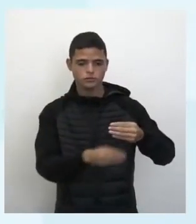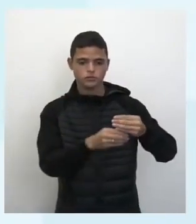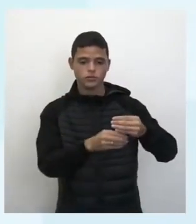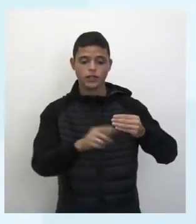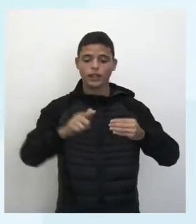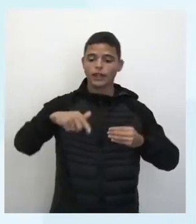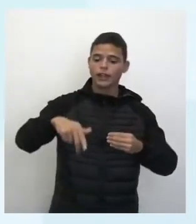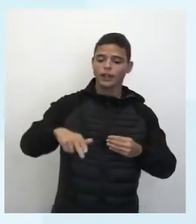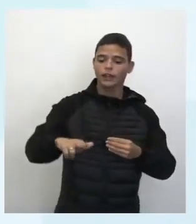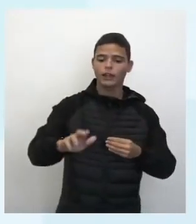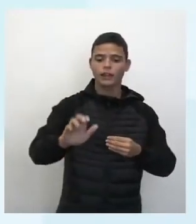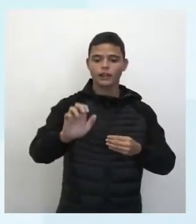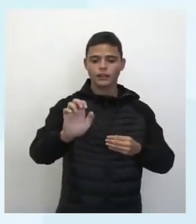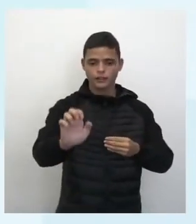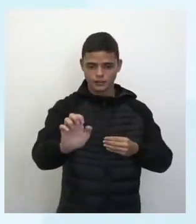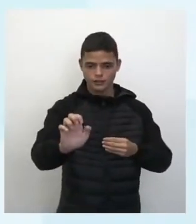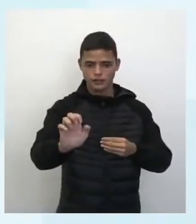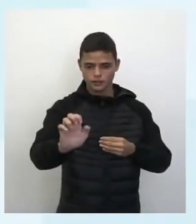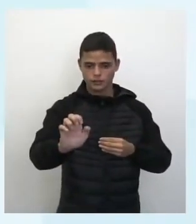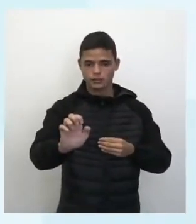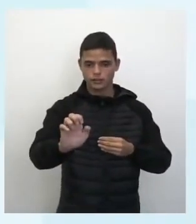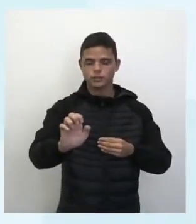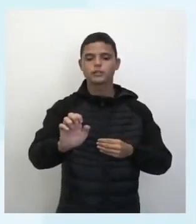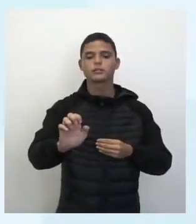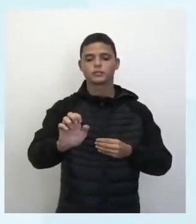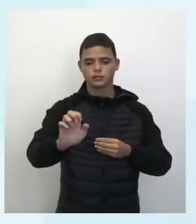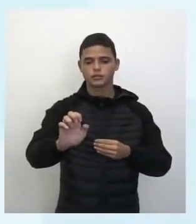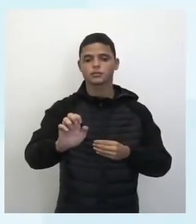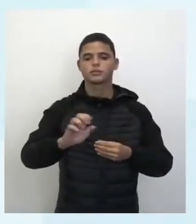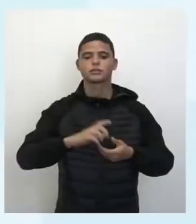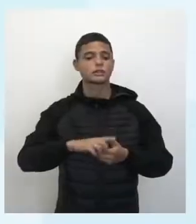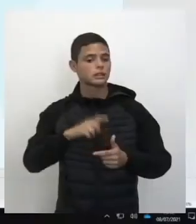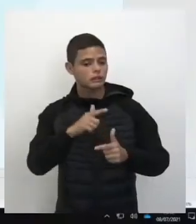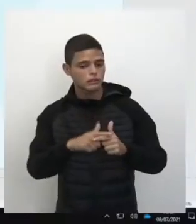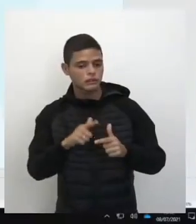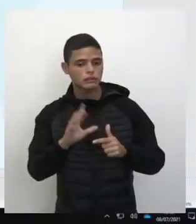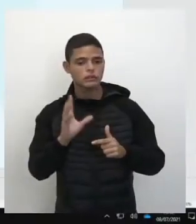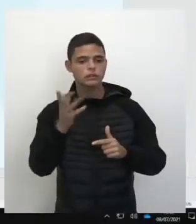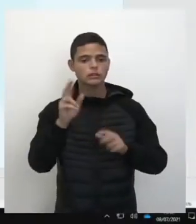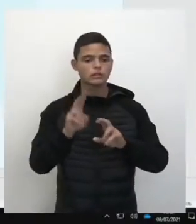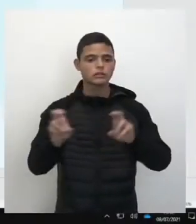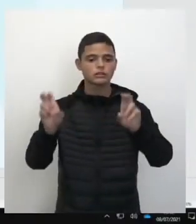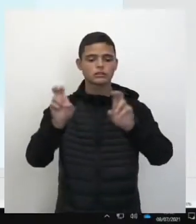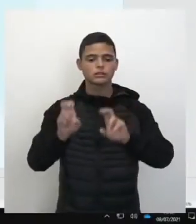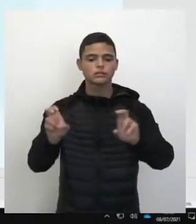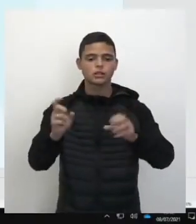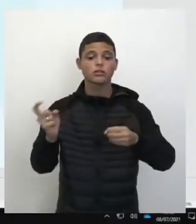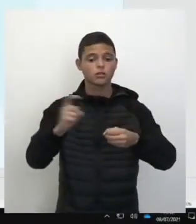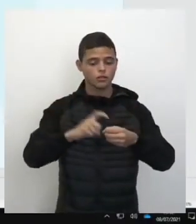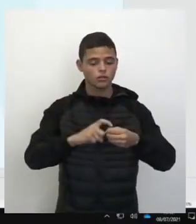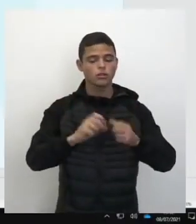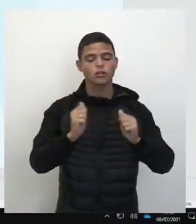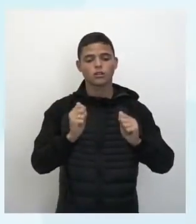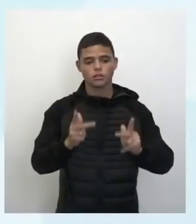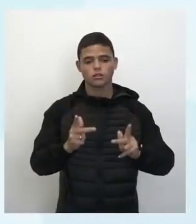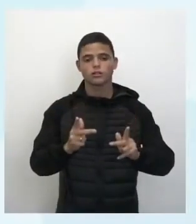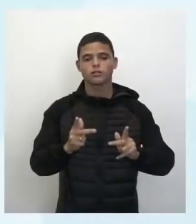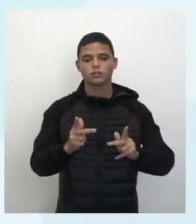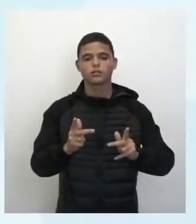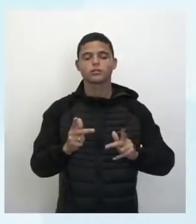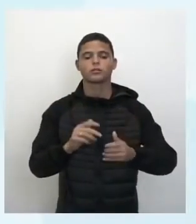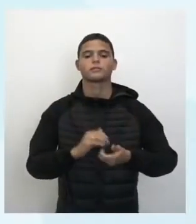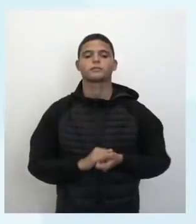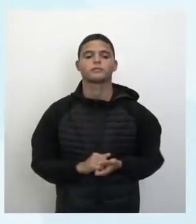né? Conjunção integrante, a gente vai chamar de CI. Opa, deu um probleminha de novo aqui. Voltou? Voltou? Vamos ver se